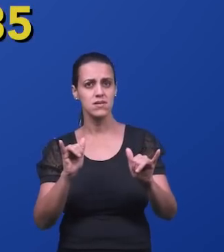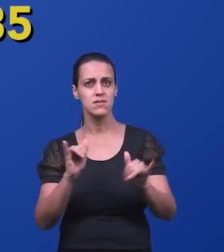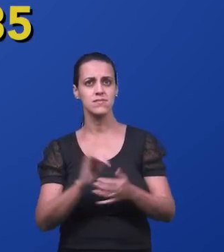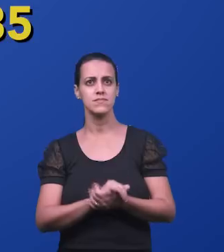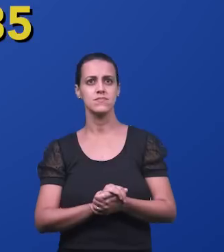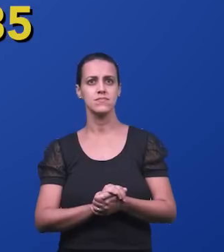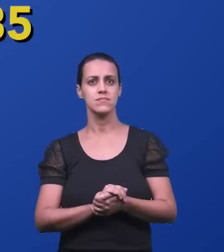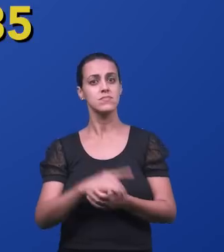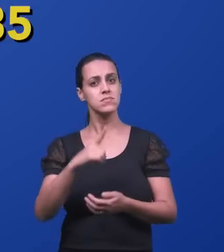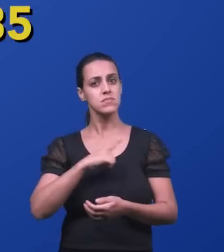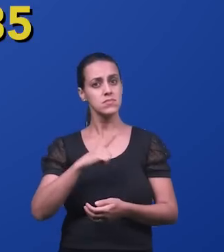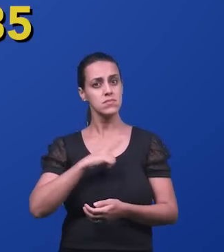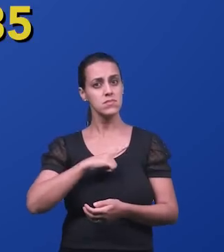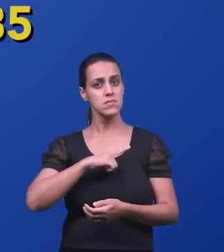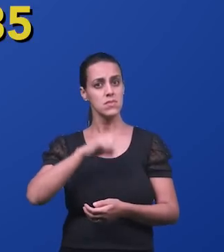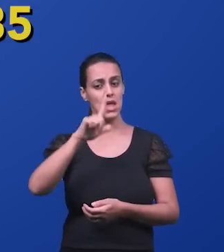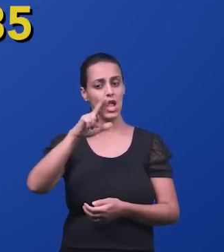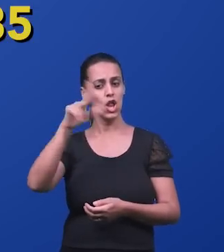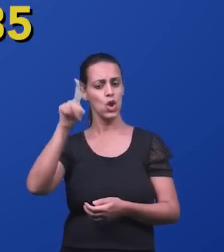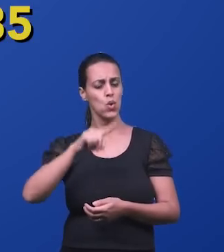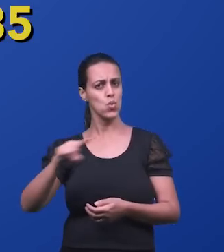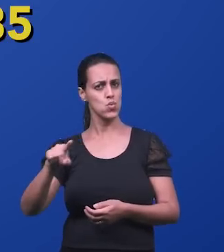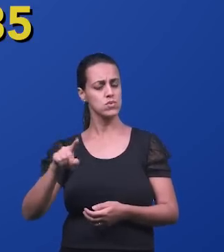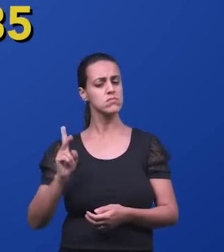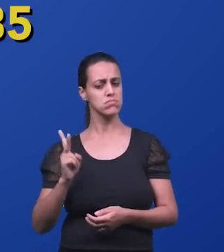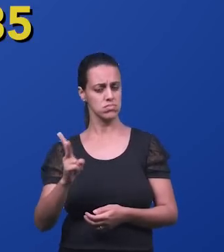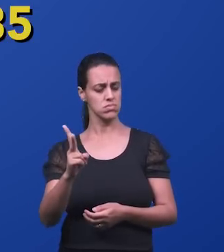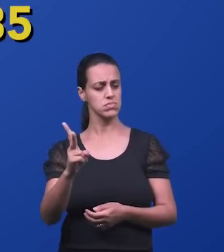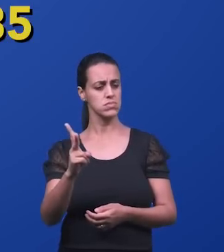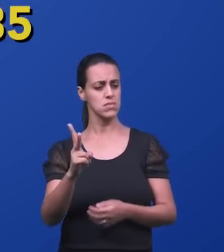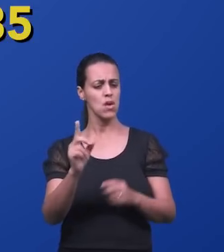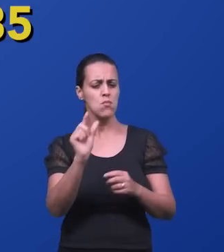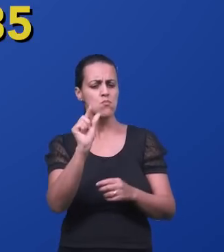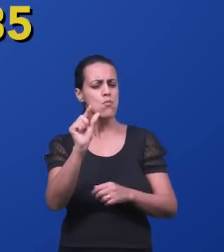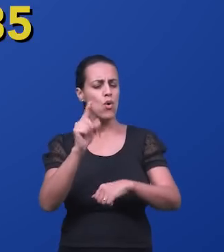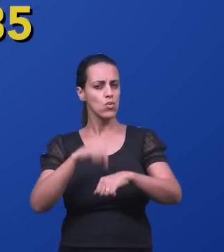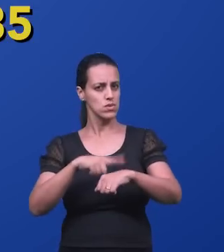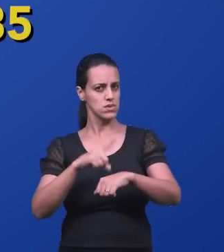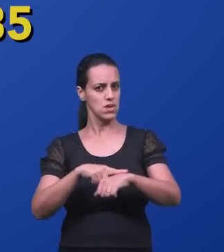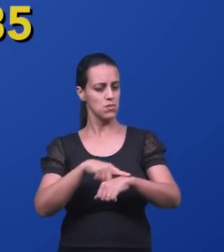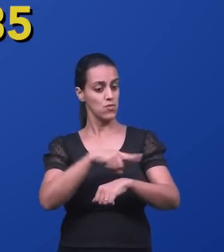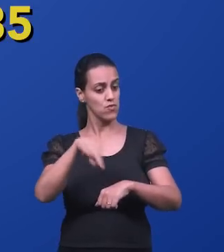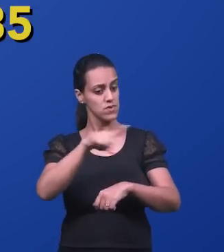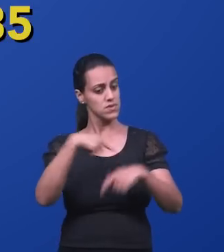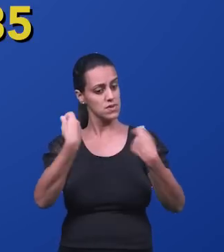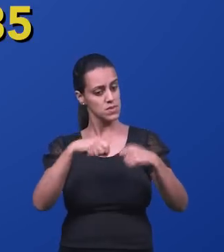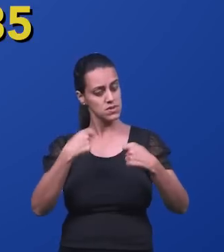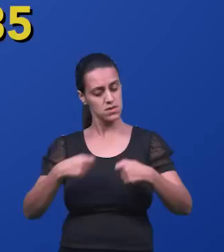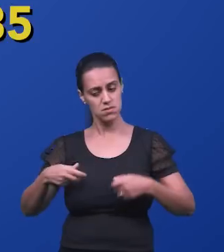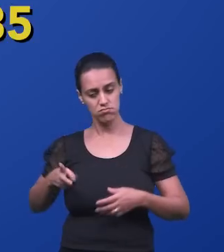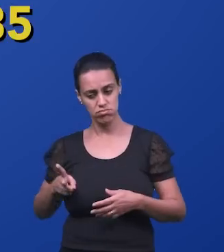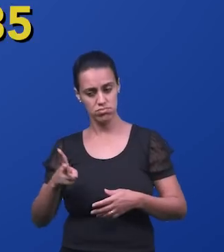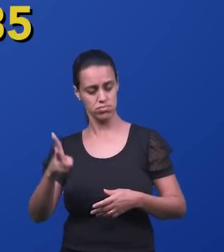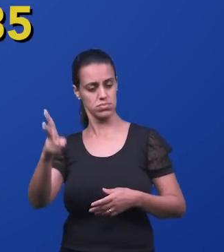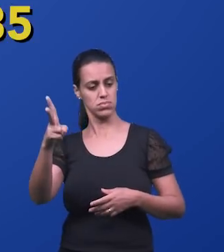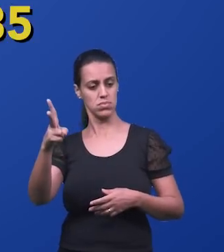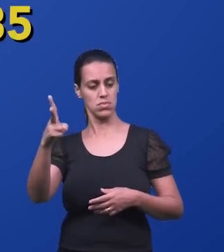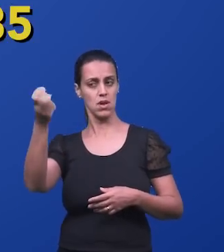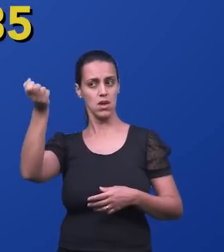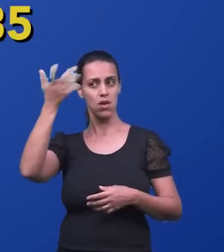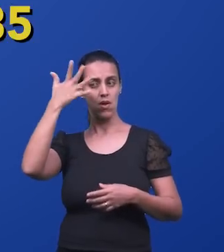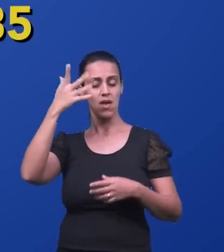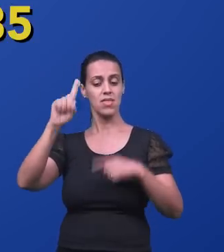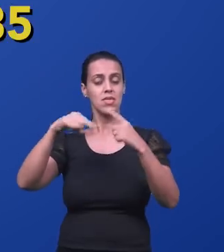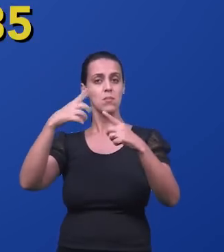luz ainda está convosco por um pouco de tempo. Andai enquanto tendes luz, para que